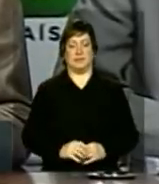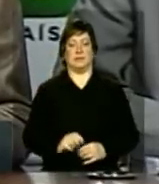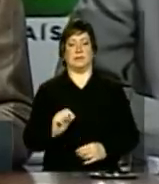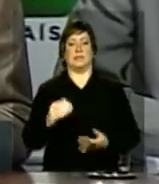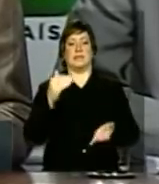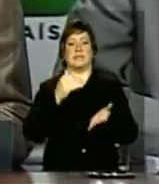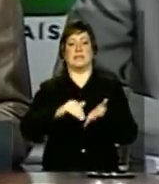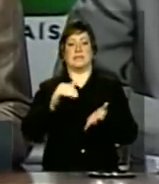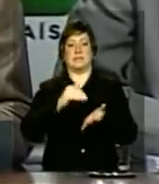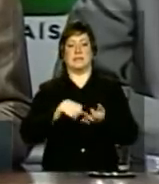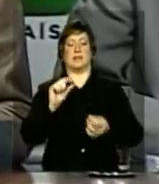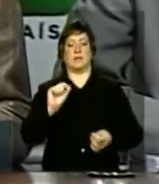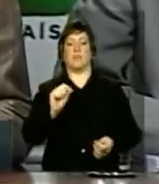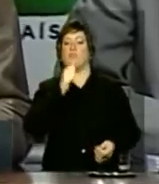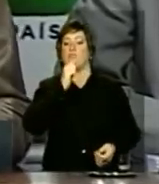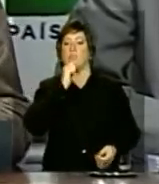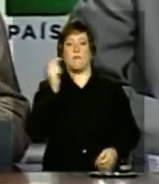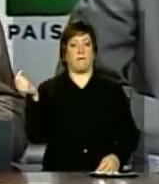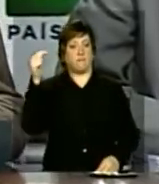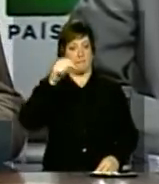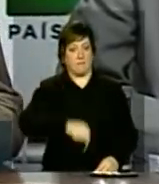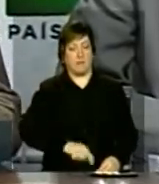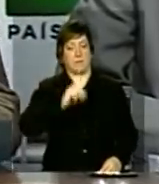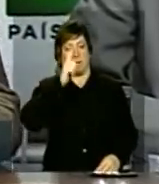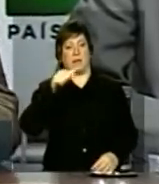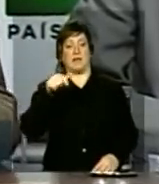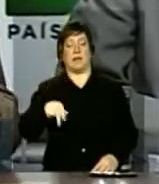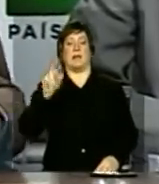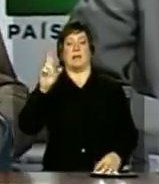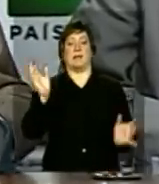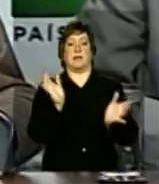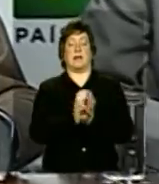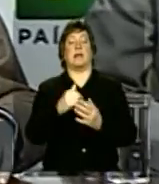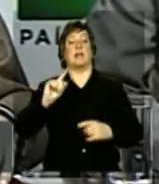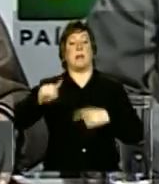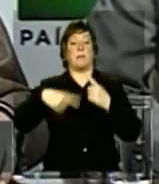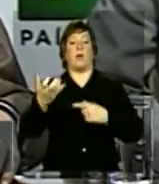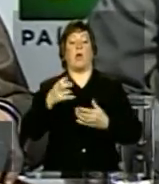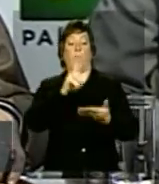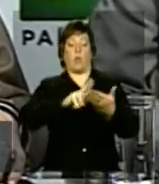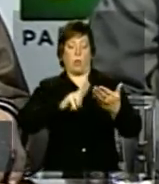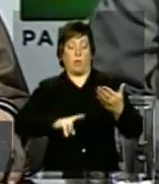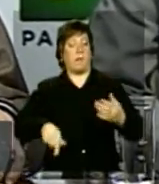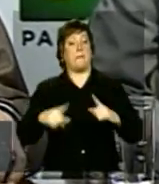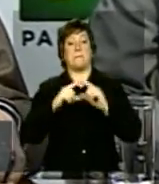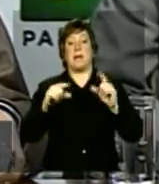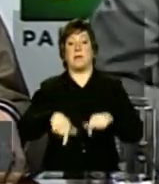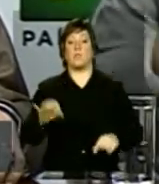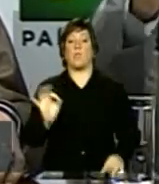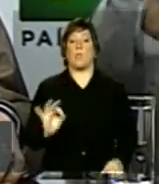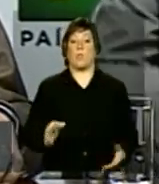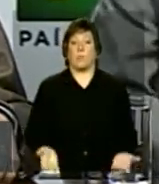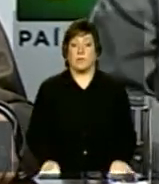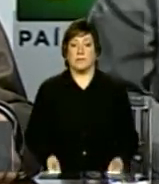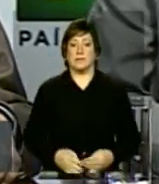os secretários que não vieram mandaram representantes e depois eu quero o nome aqui de todos os estados de Brasília não tá aqui